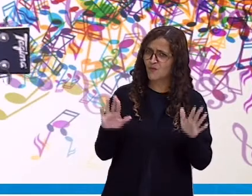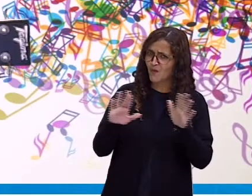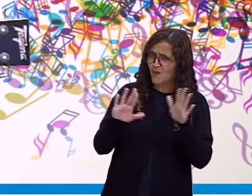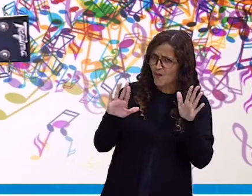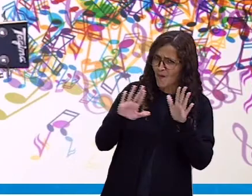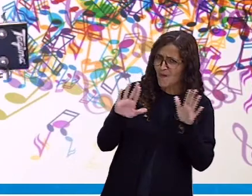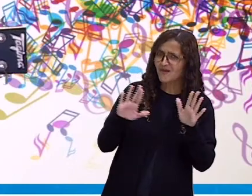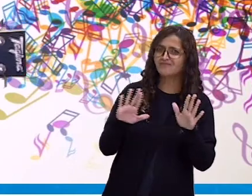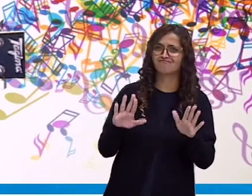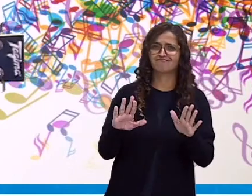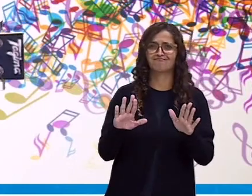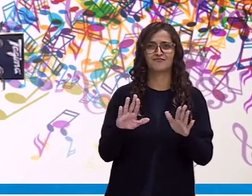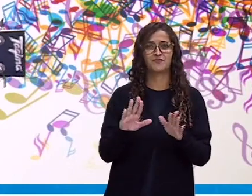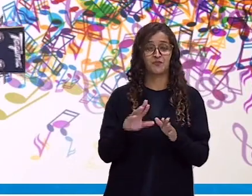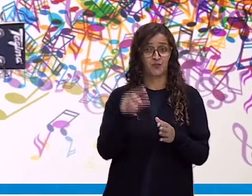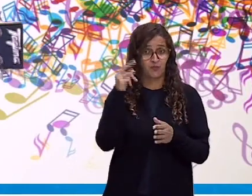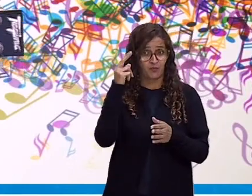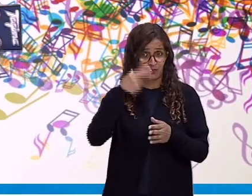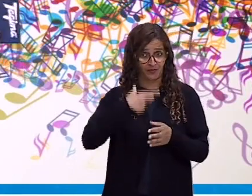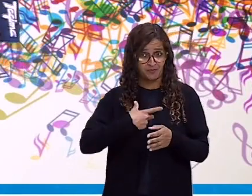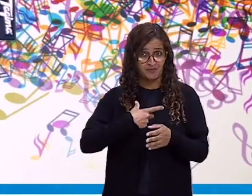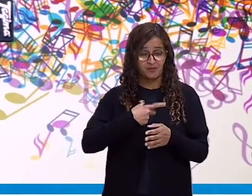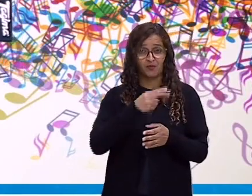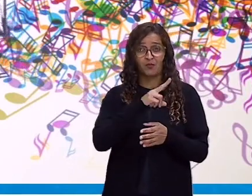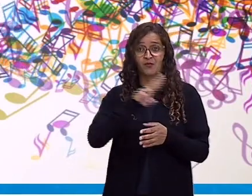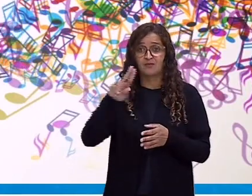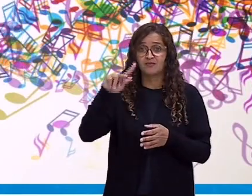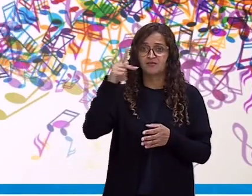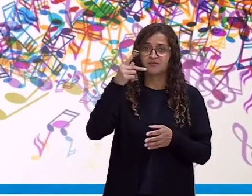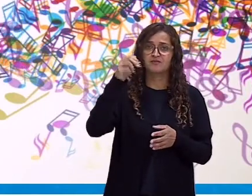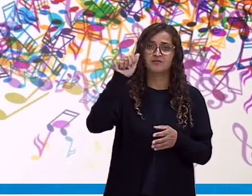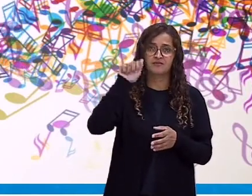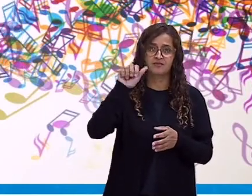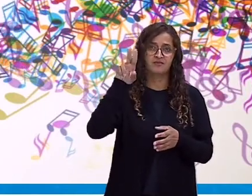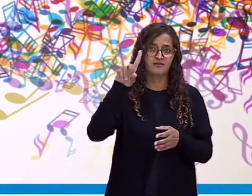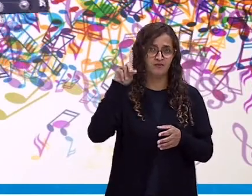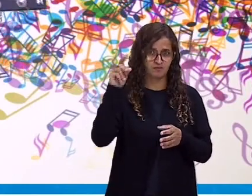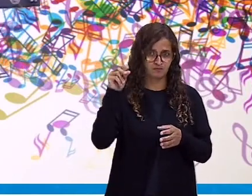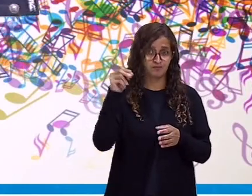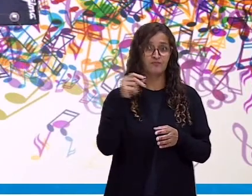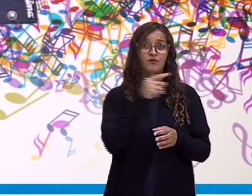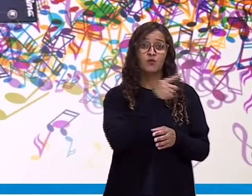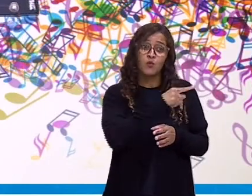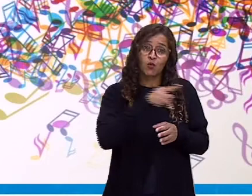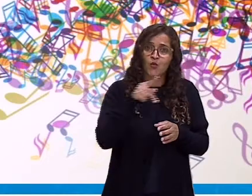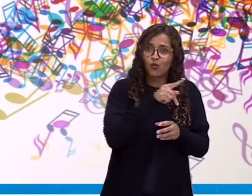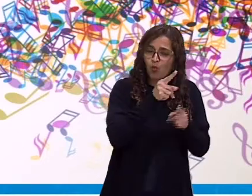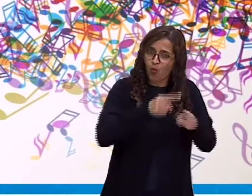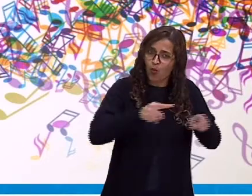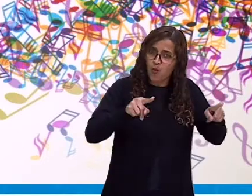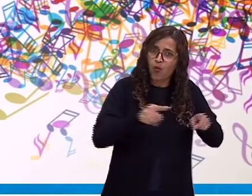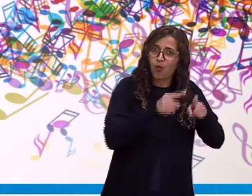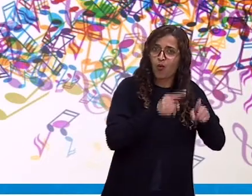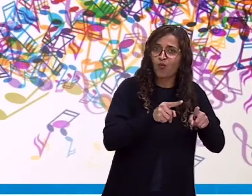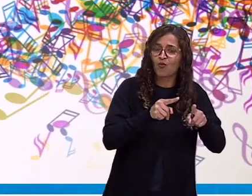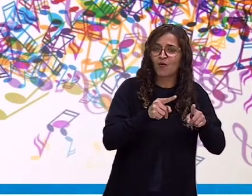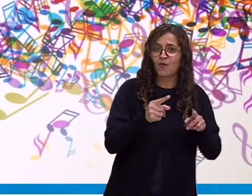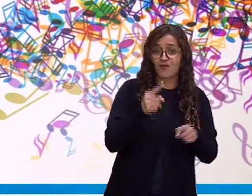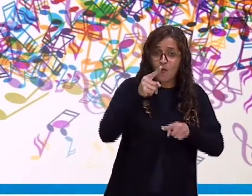Olá, meu nome é Paulo Roberto, sou professor de música e vim trazer hoje o